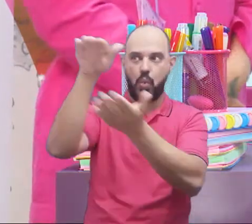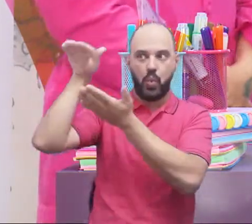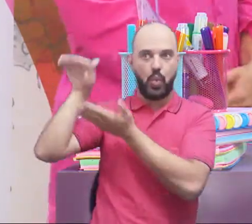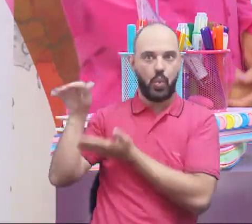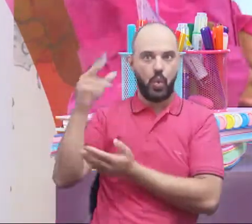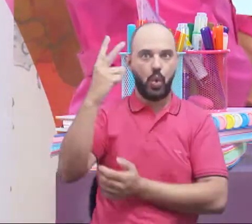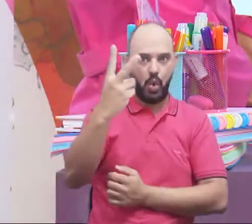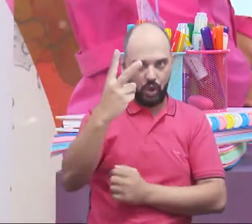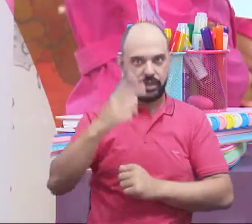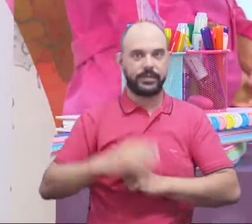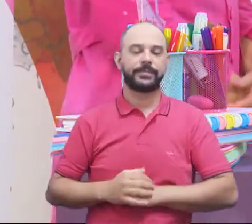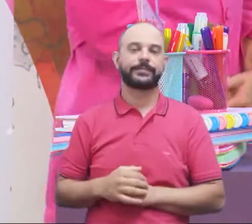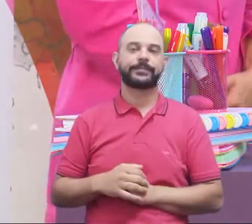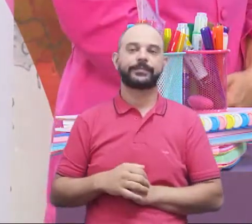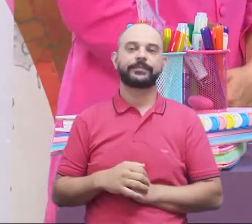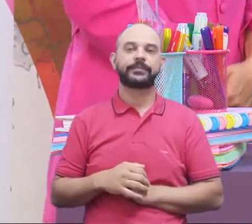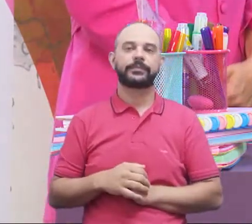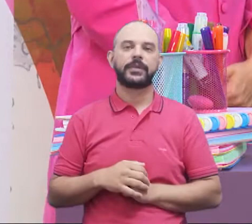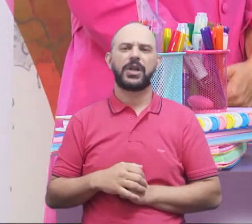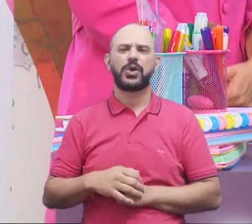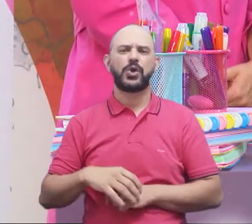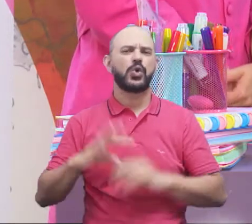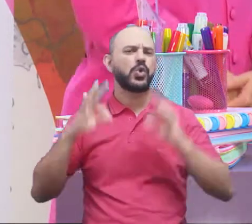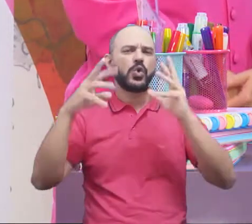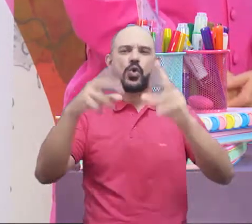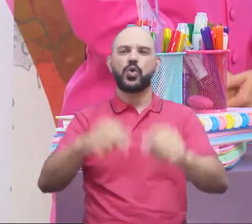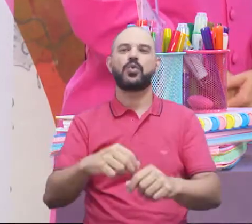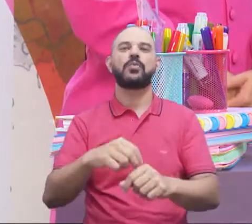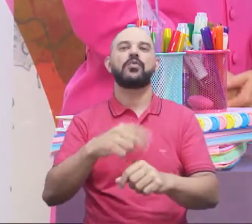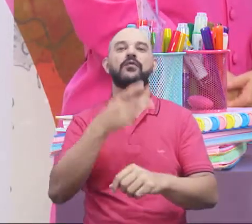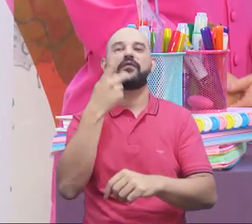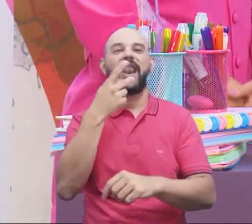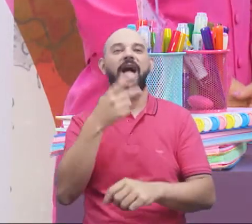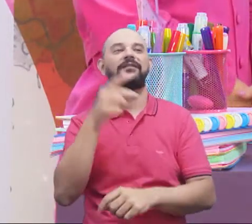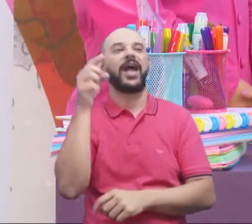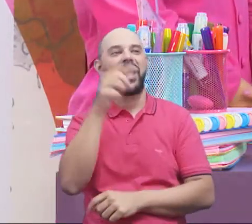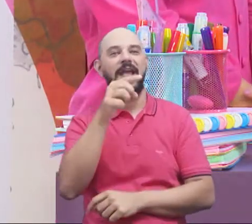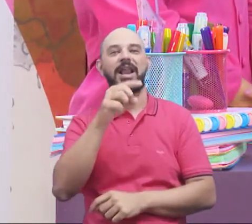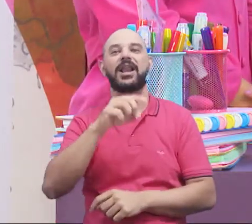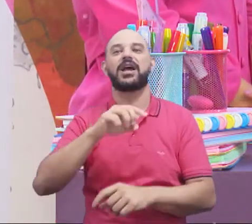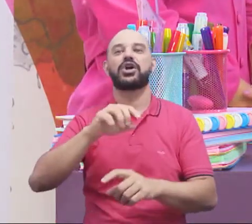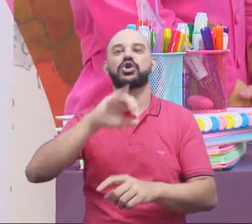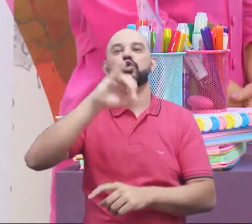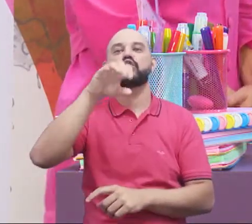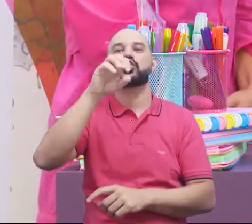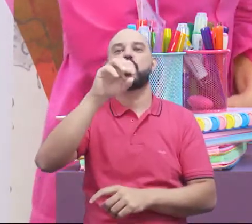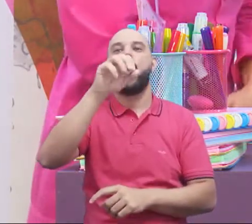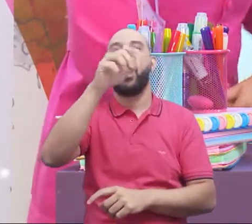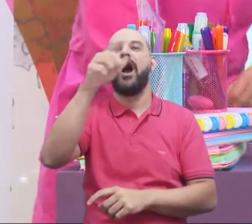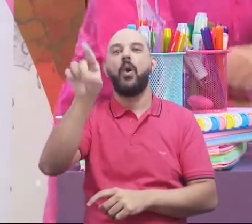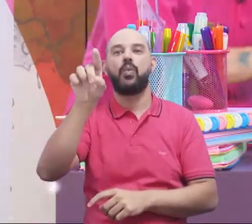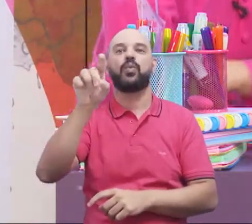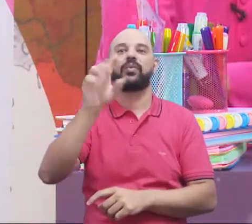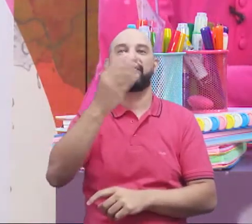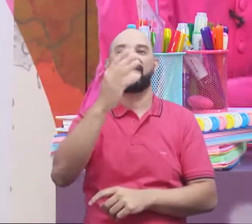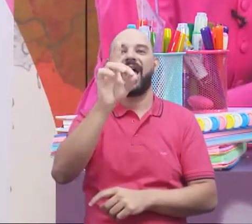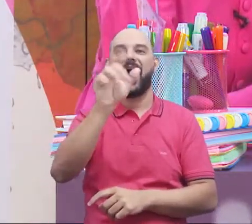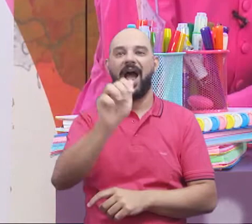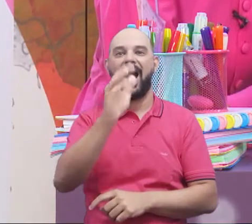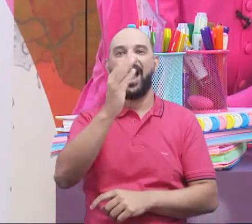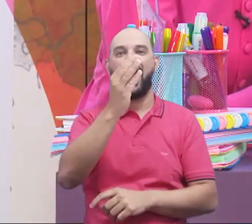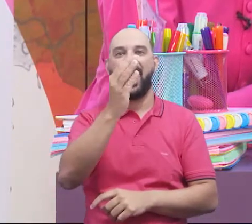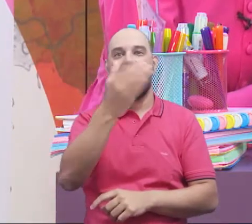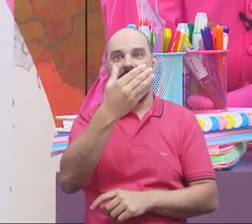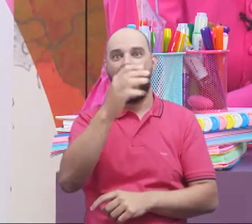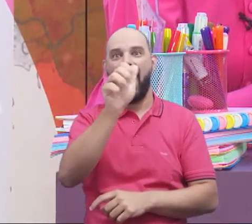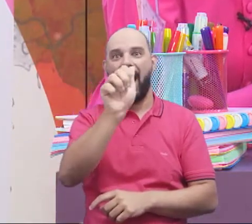lado. Por essa razão, todos o chamavam de João da Água. Ninguém mandava